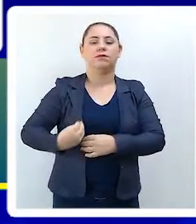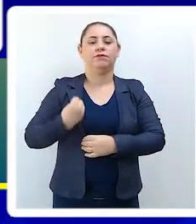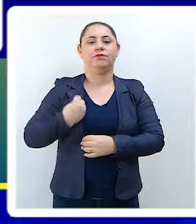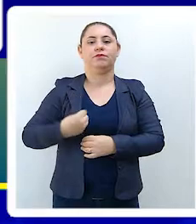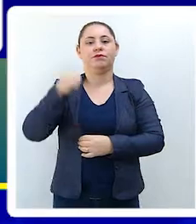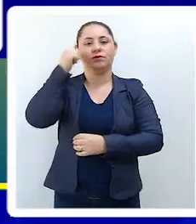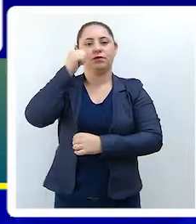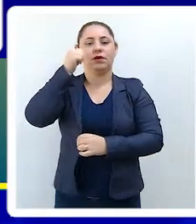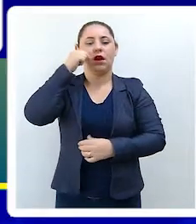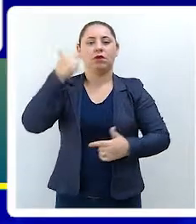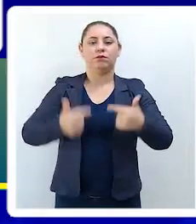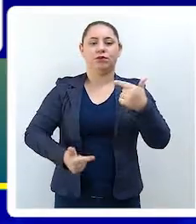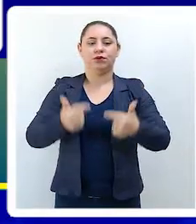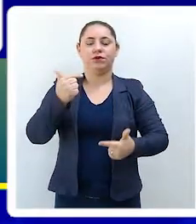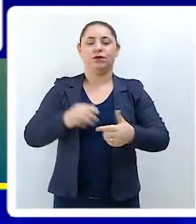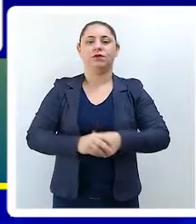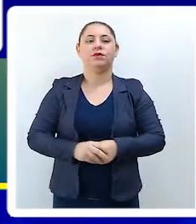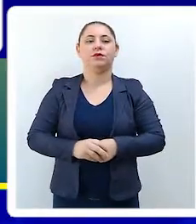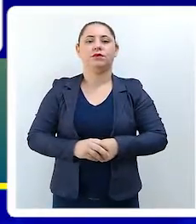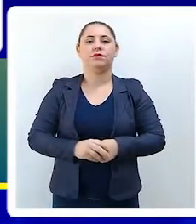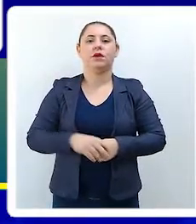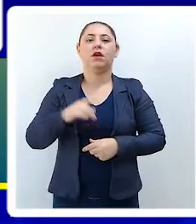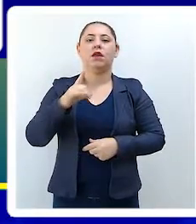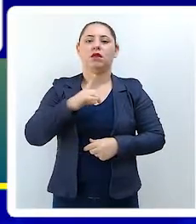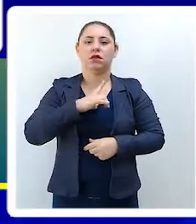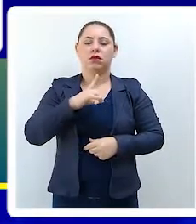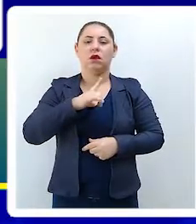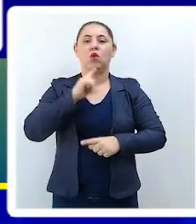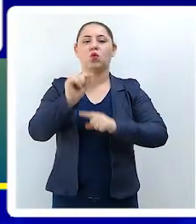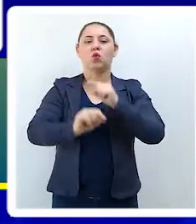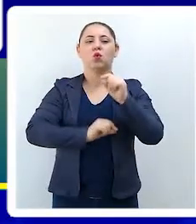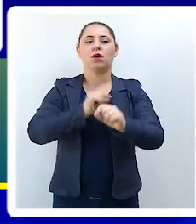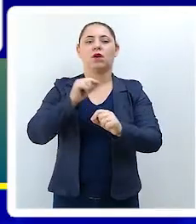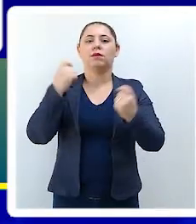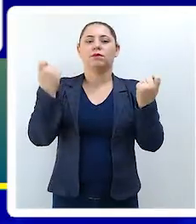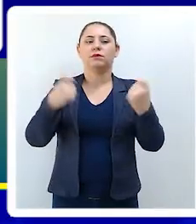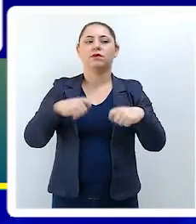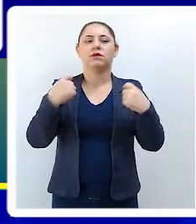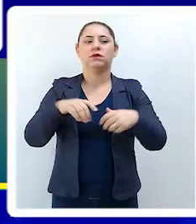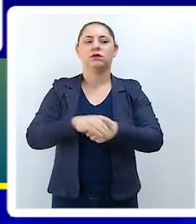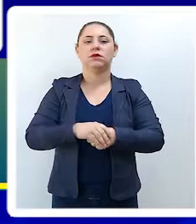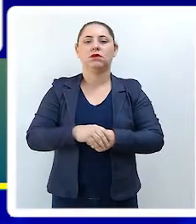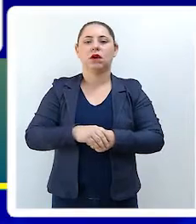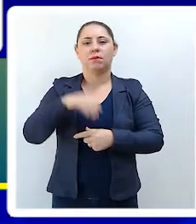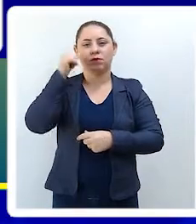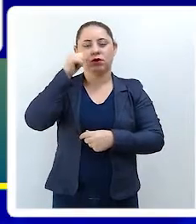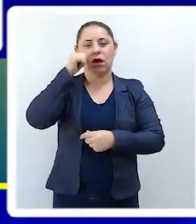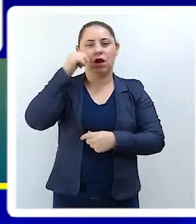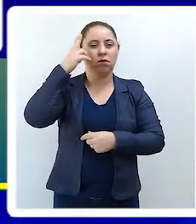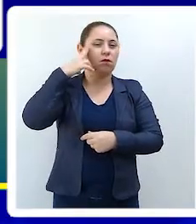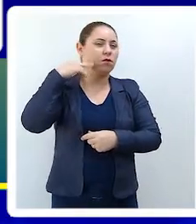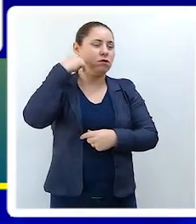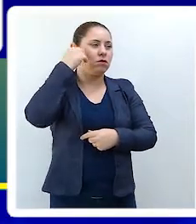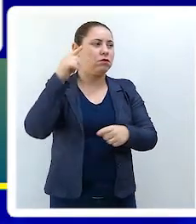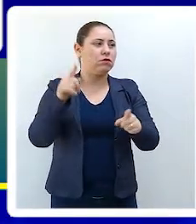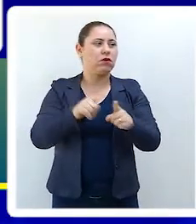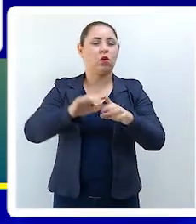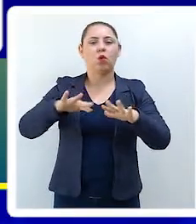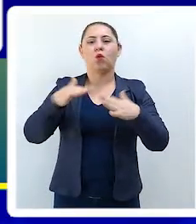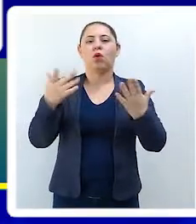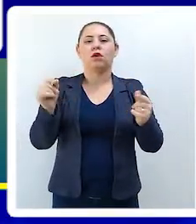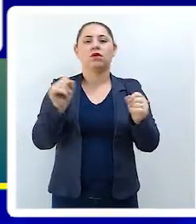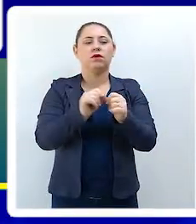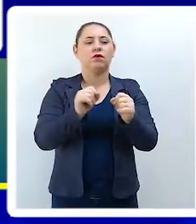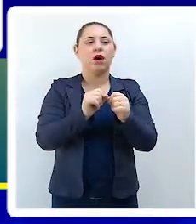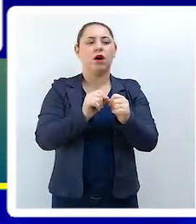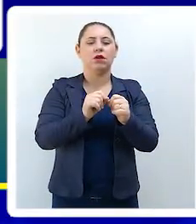da participação da mulher na política. Nós temos um recorte que deve ser feito, que é da mulher negra, porque quando a gente